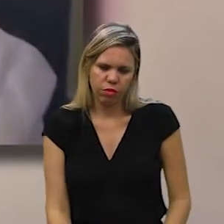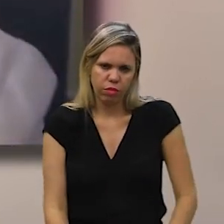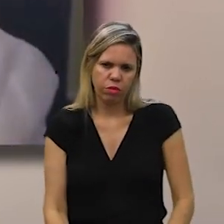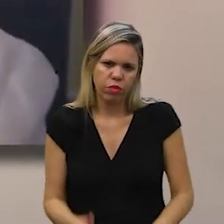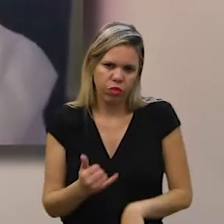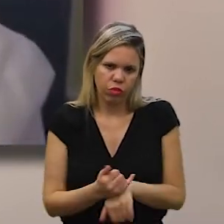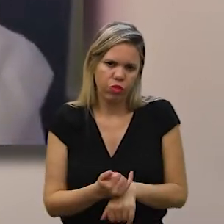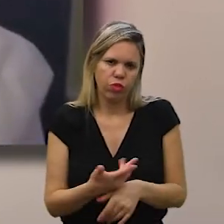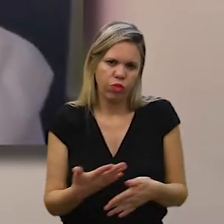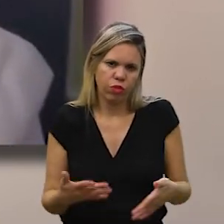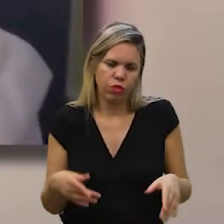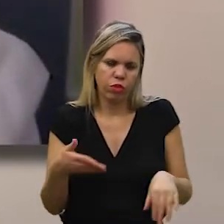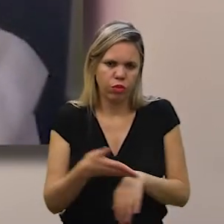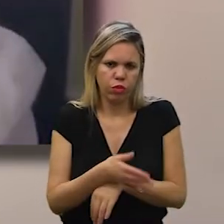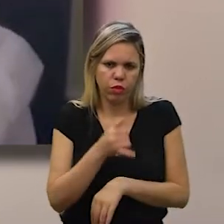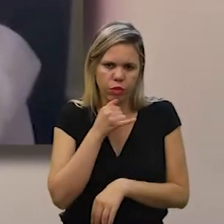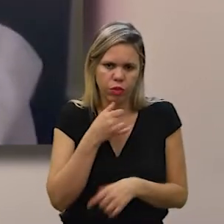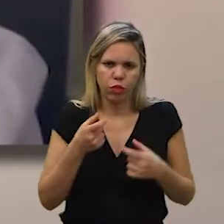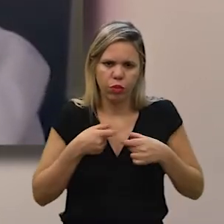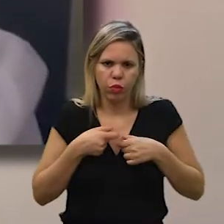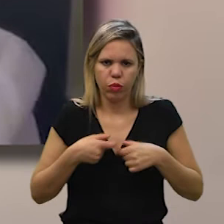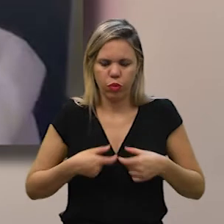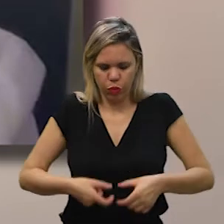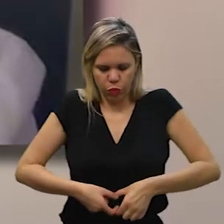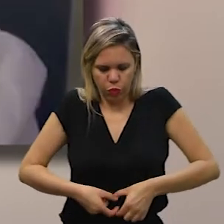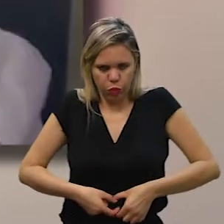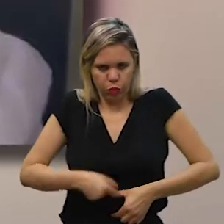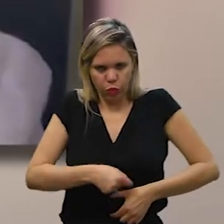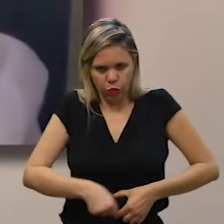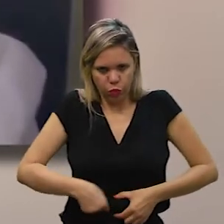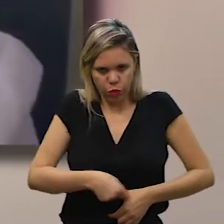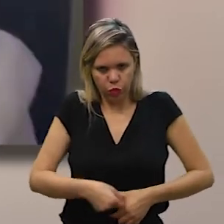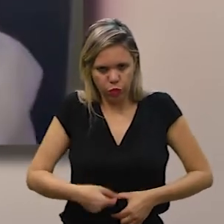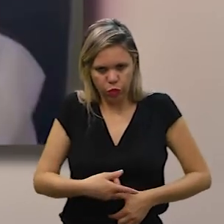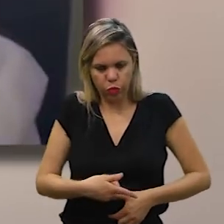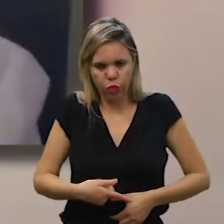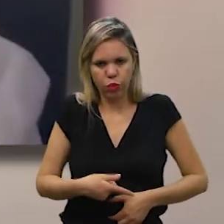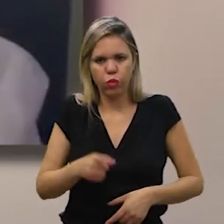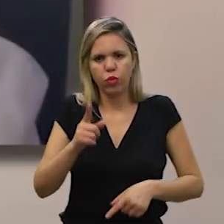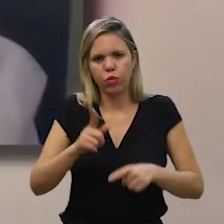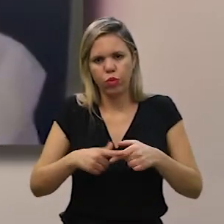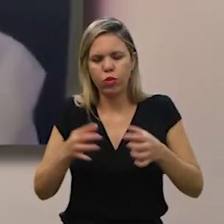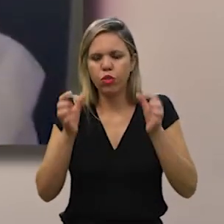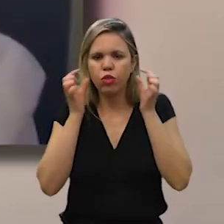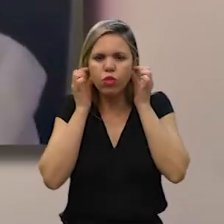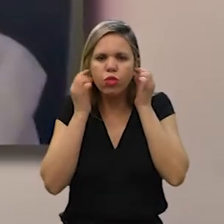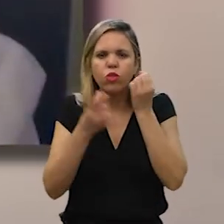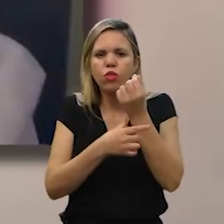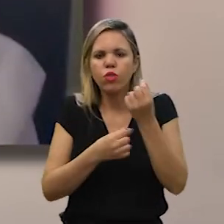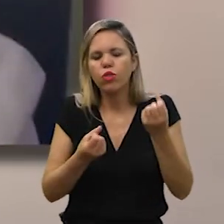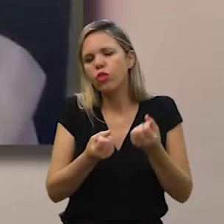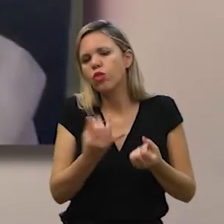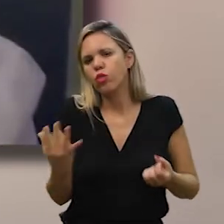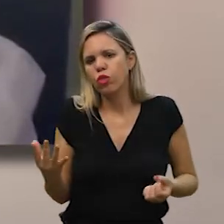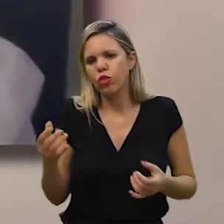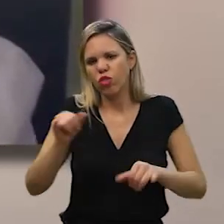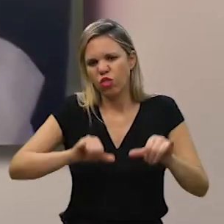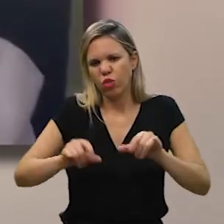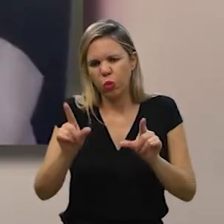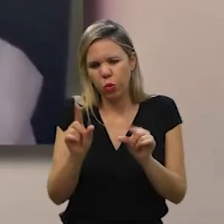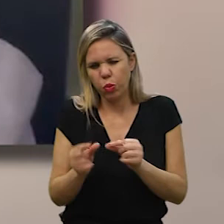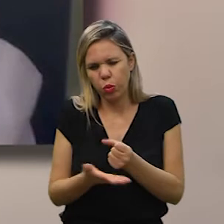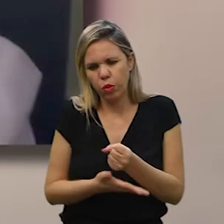os metais que podem entrar no botão da calça jeans e por aí vai. Nas joias, a quantidade de níquel é